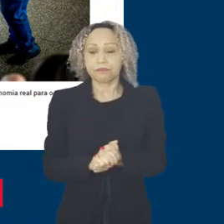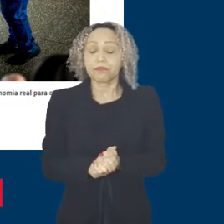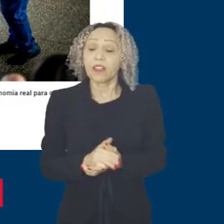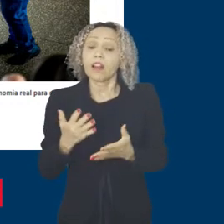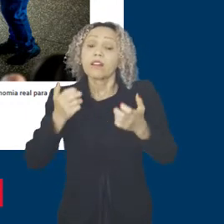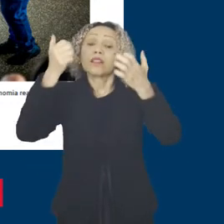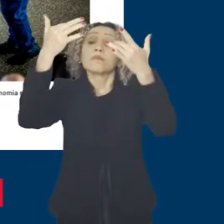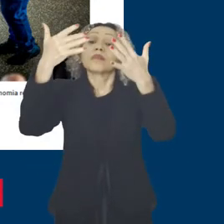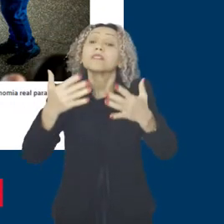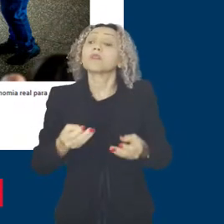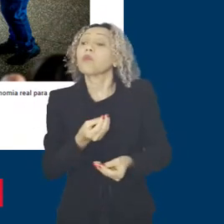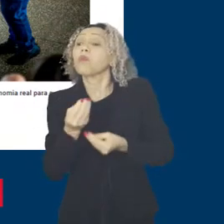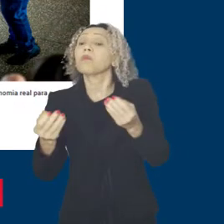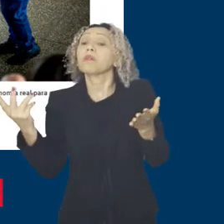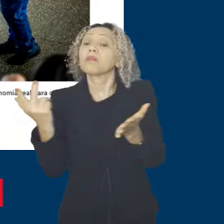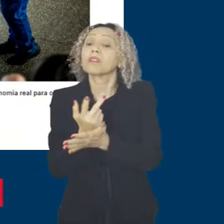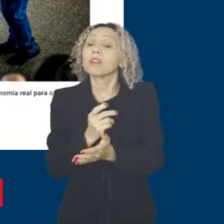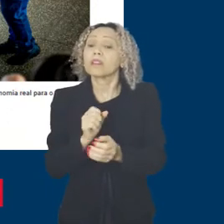por favor.